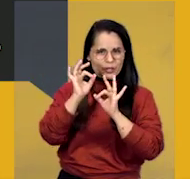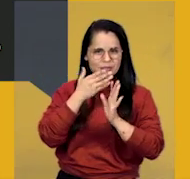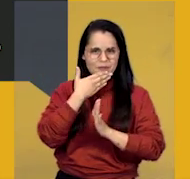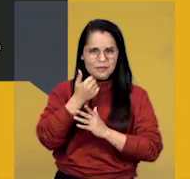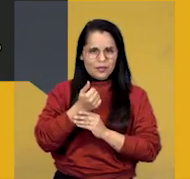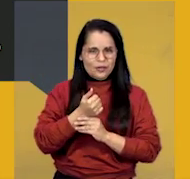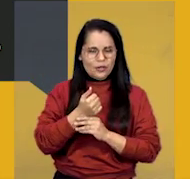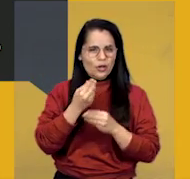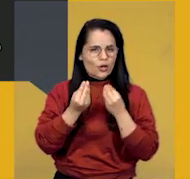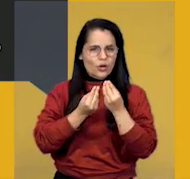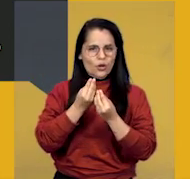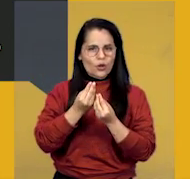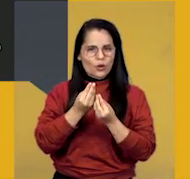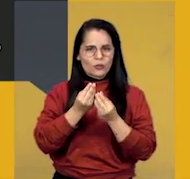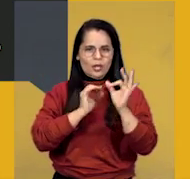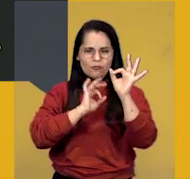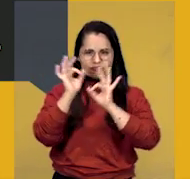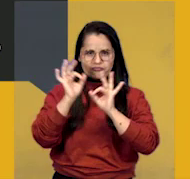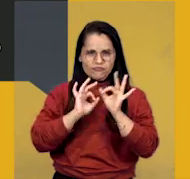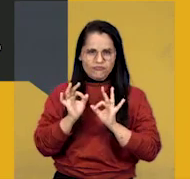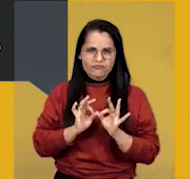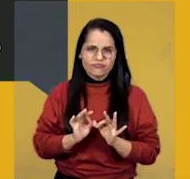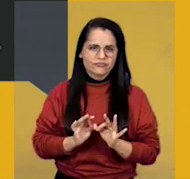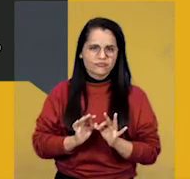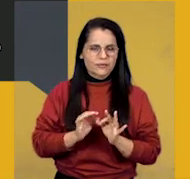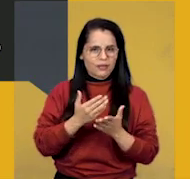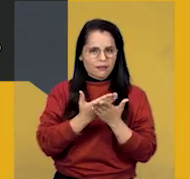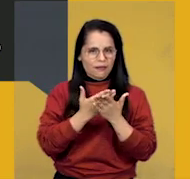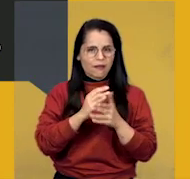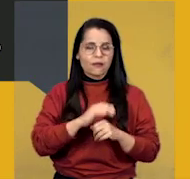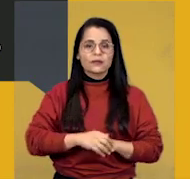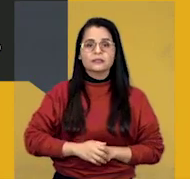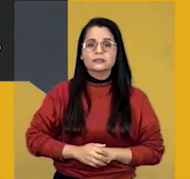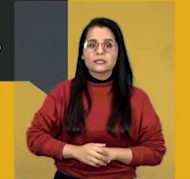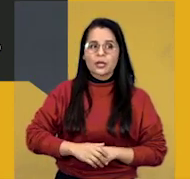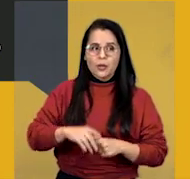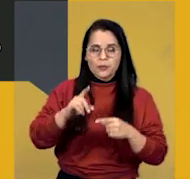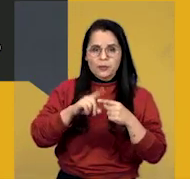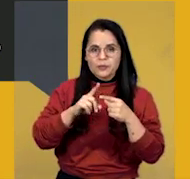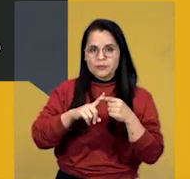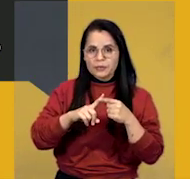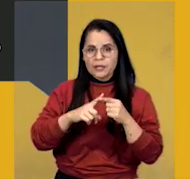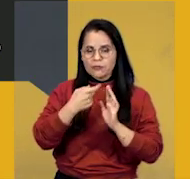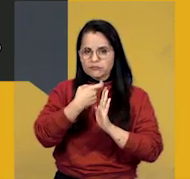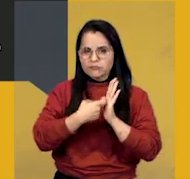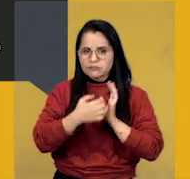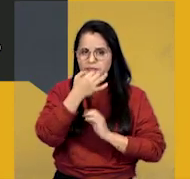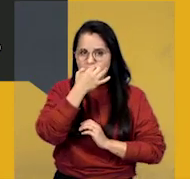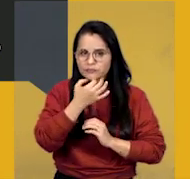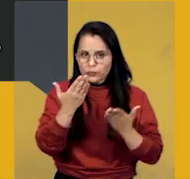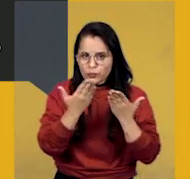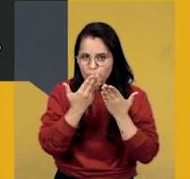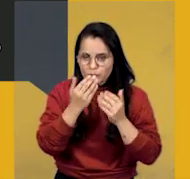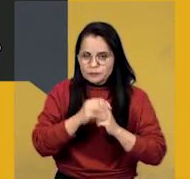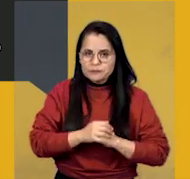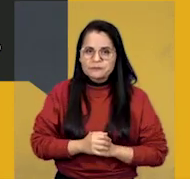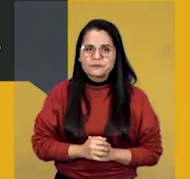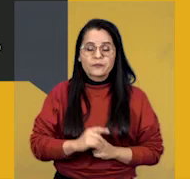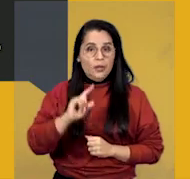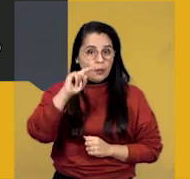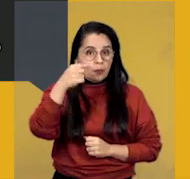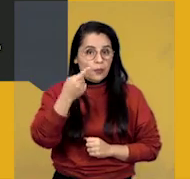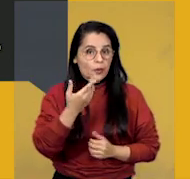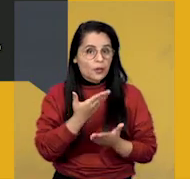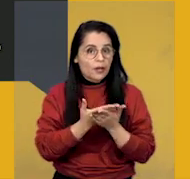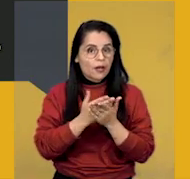o seu PET, com o seu planejamento escolar. Primeiro, o artigo de opinião. A aula de hoje. A próxima